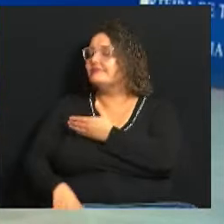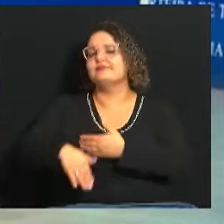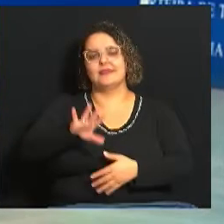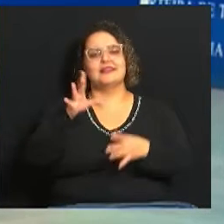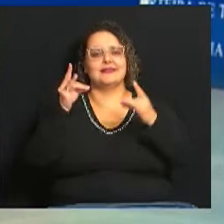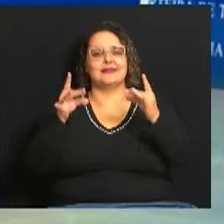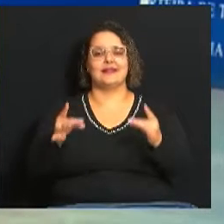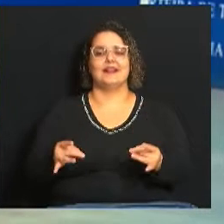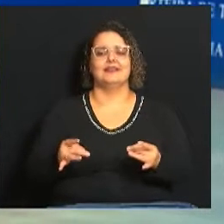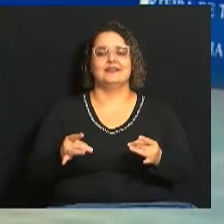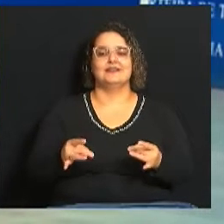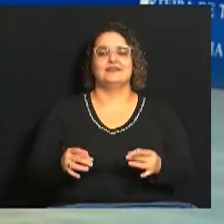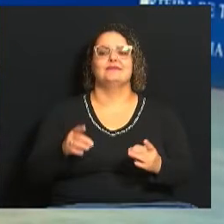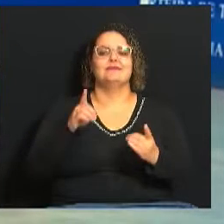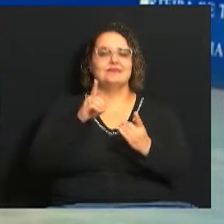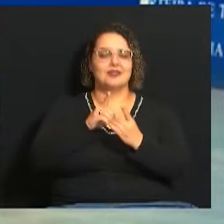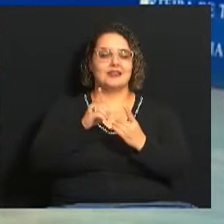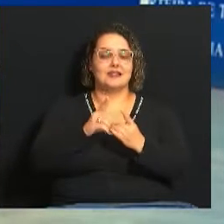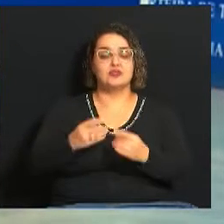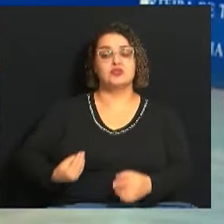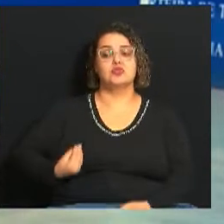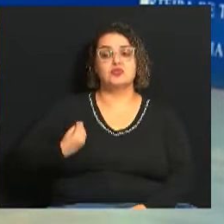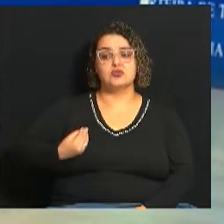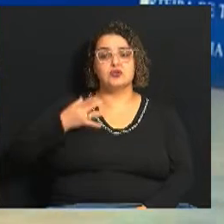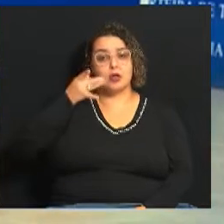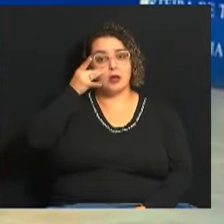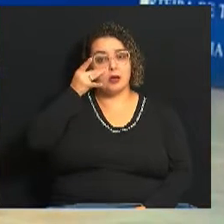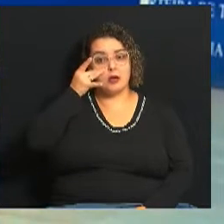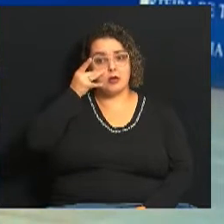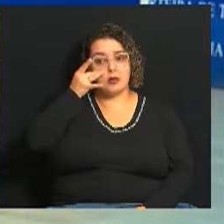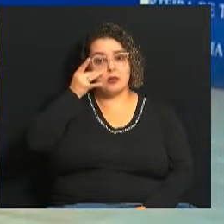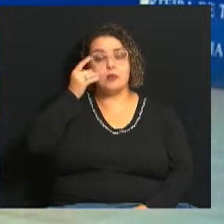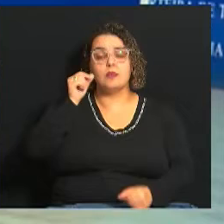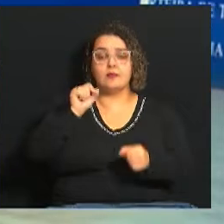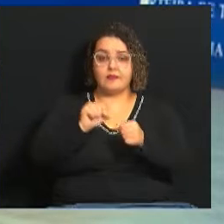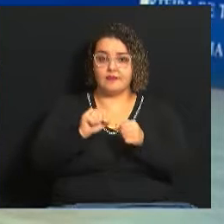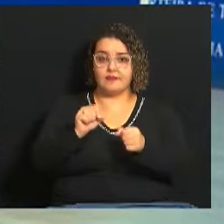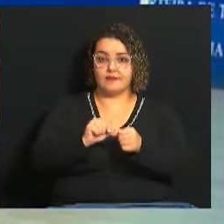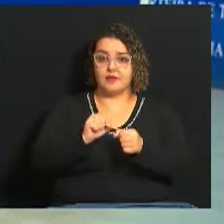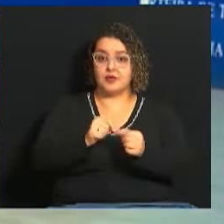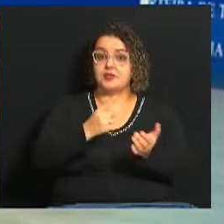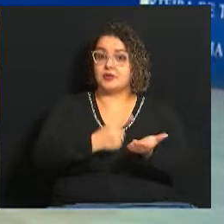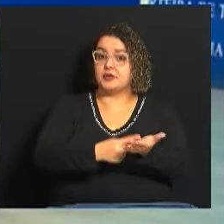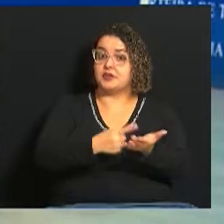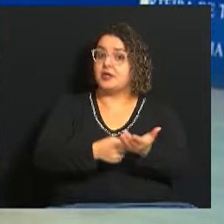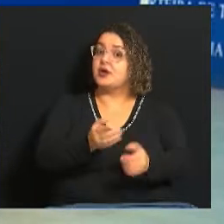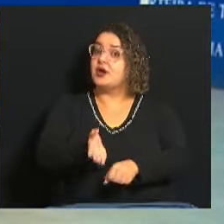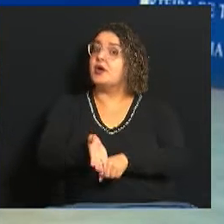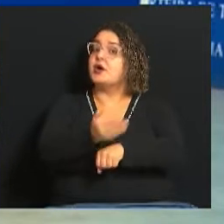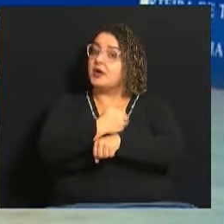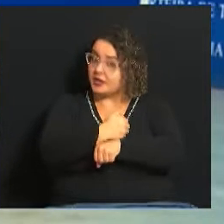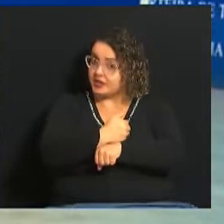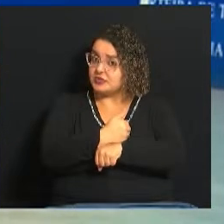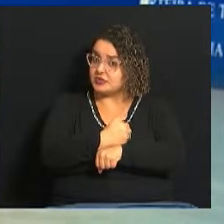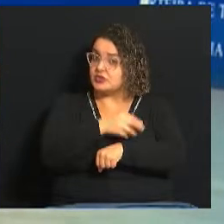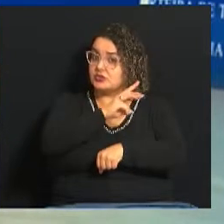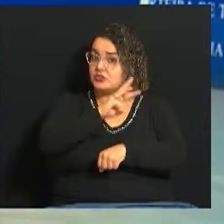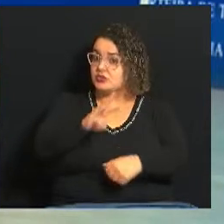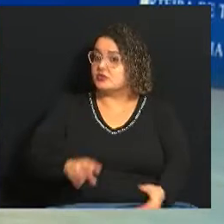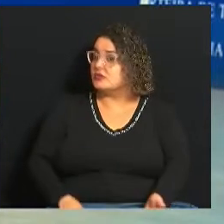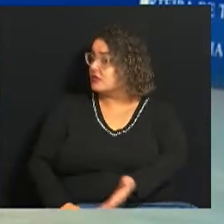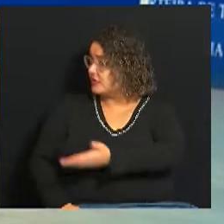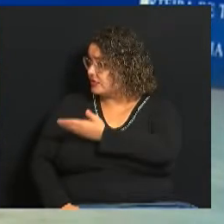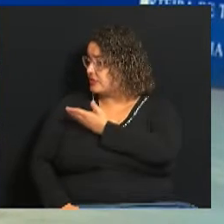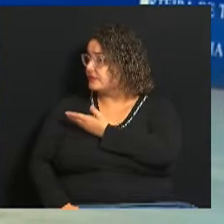cepat.campinas.sp.gov.br/vagas. O atendimento presencial do CEPAT é realizado mediante agendamento através do Portal do Cidadão.